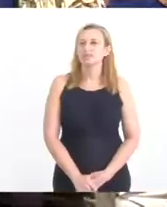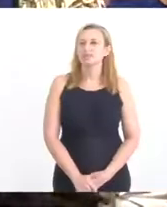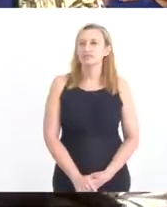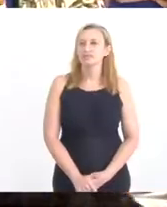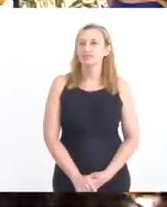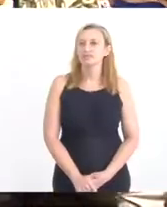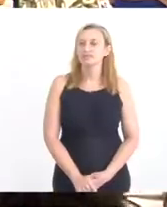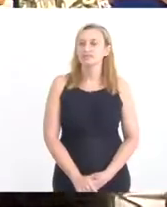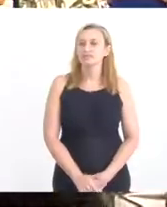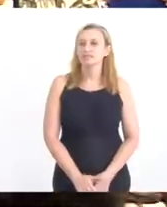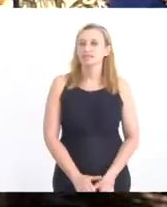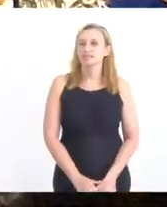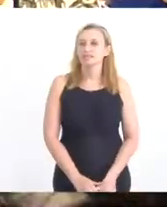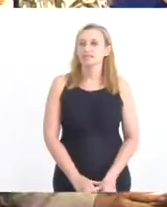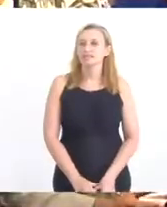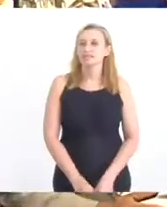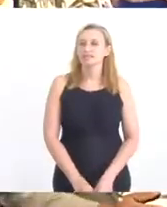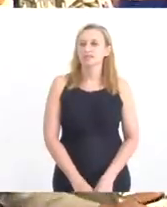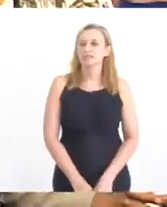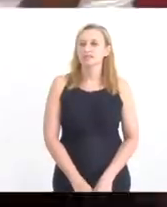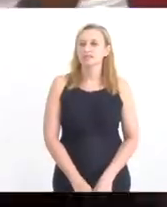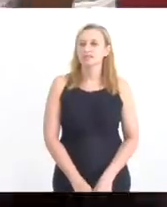E aí